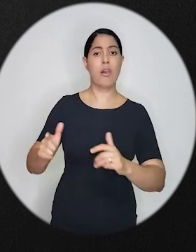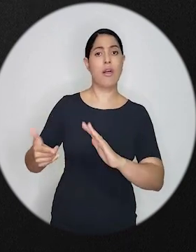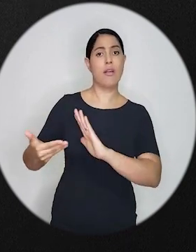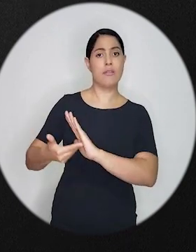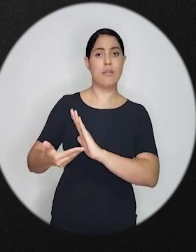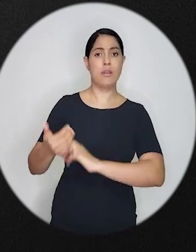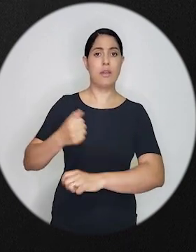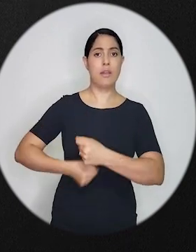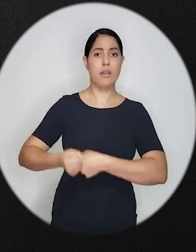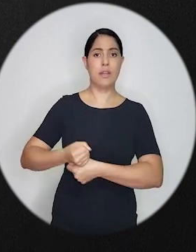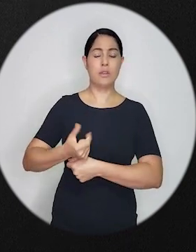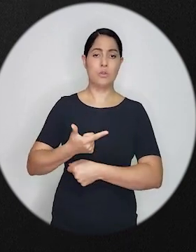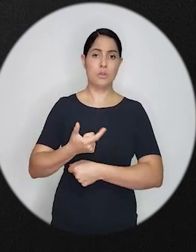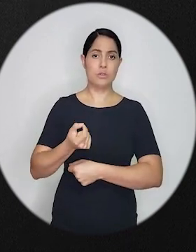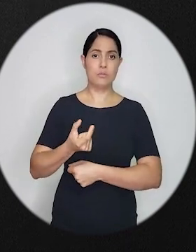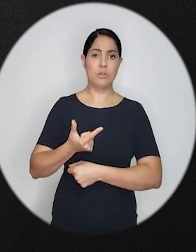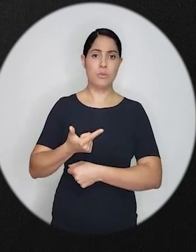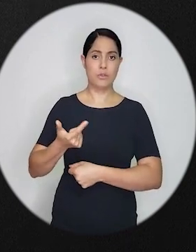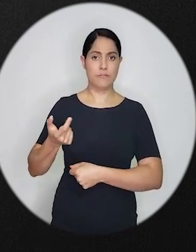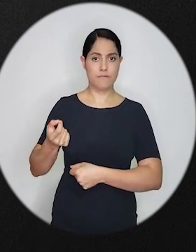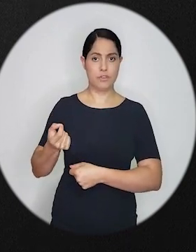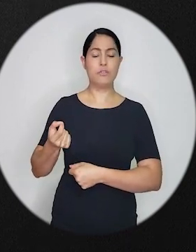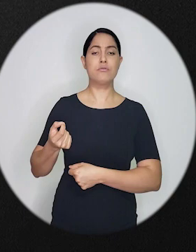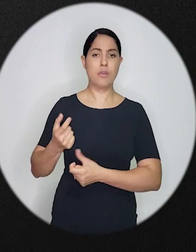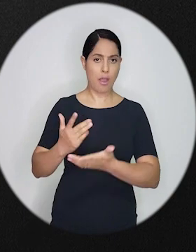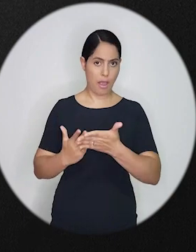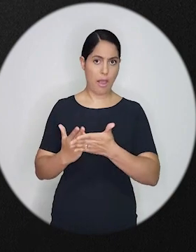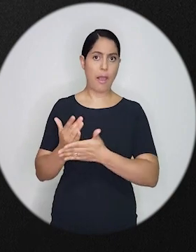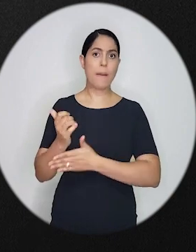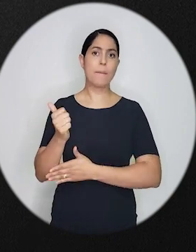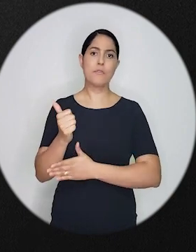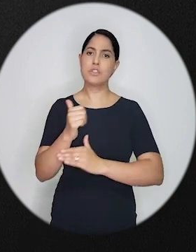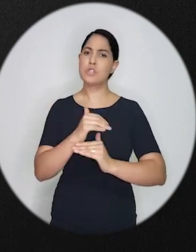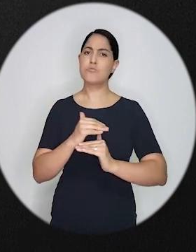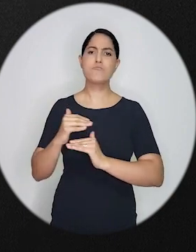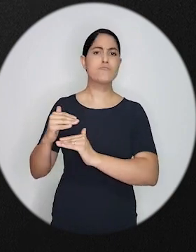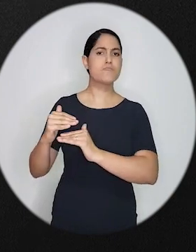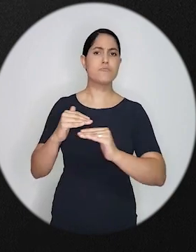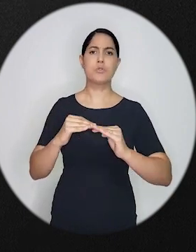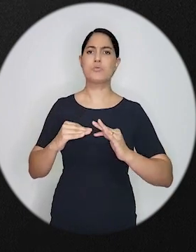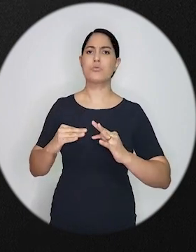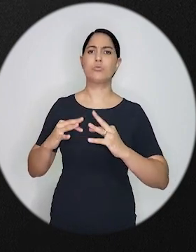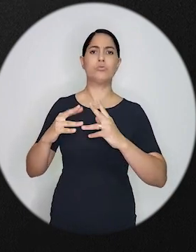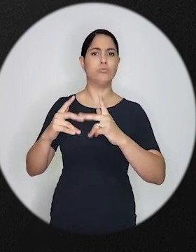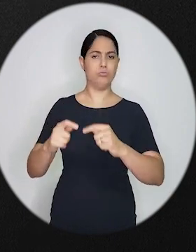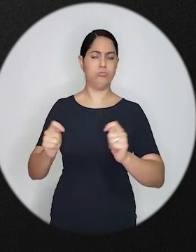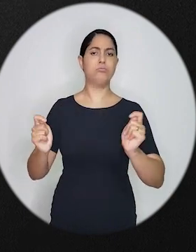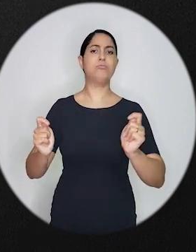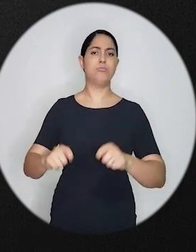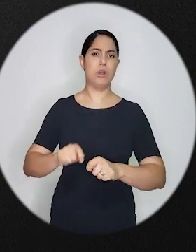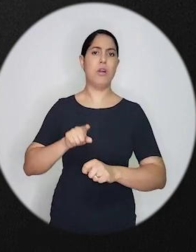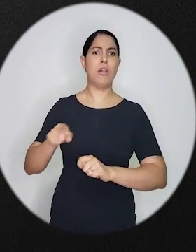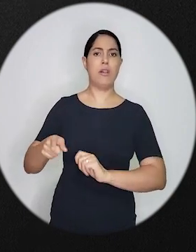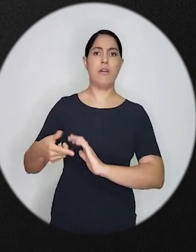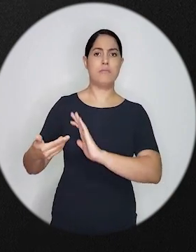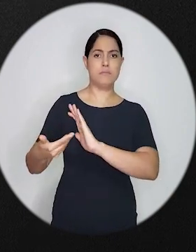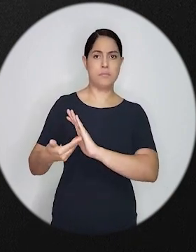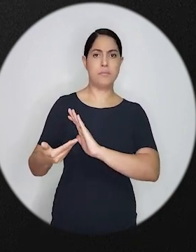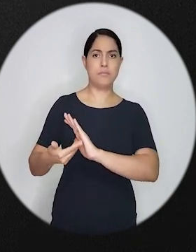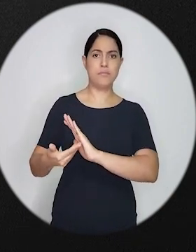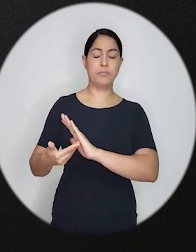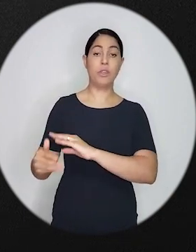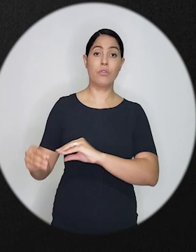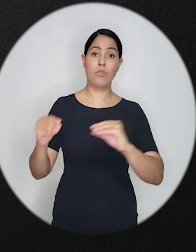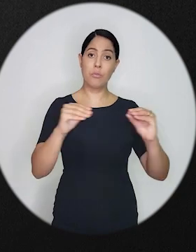já iniciou na Câmara de Deputados em 2020 e resultou na aprovação por unanimidade do